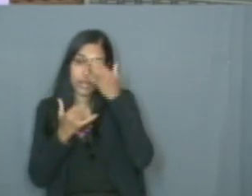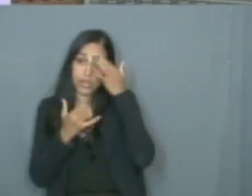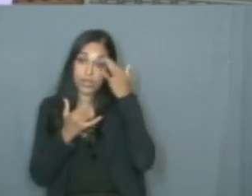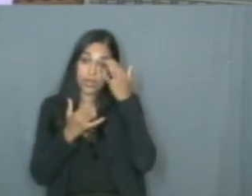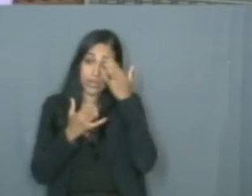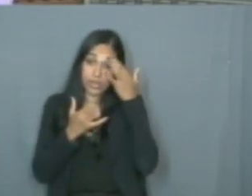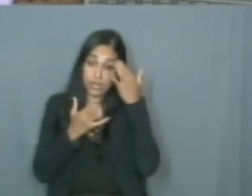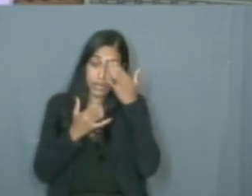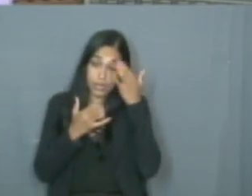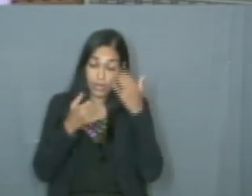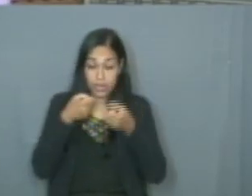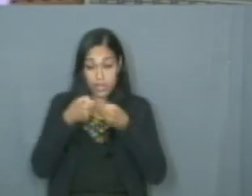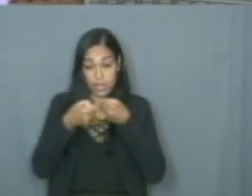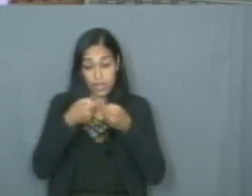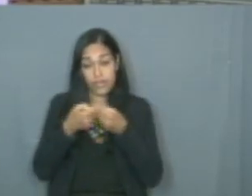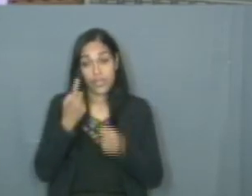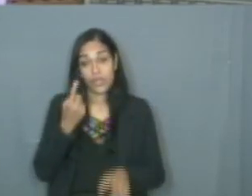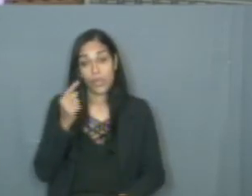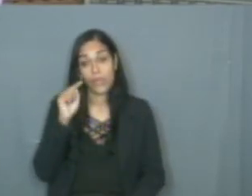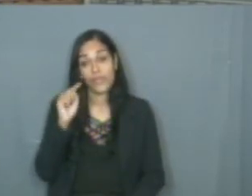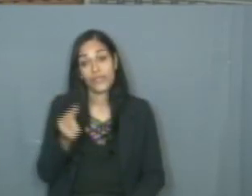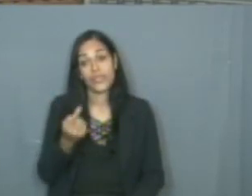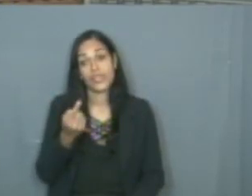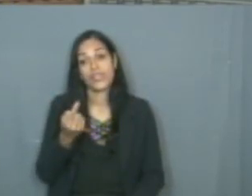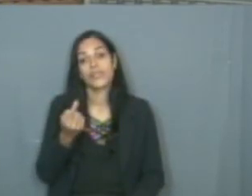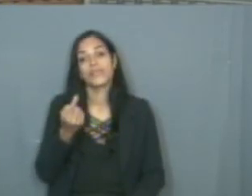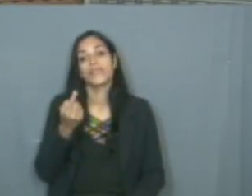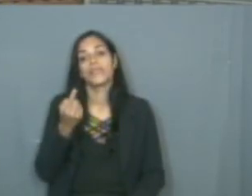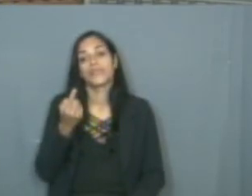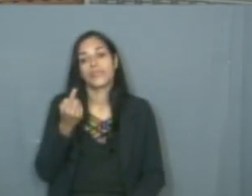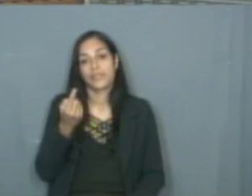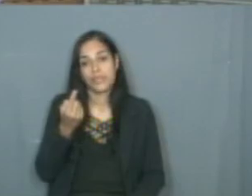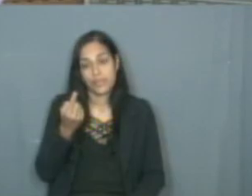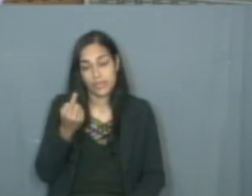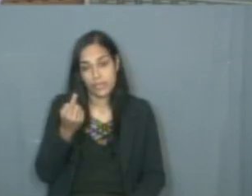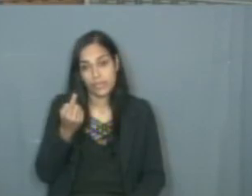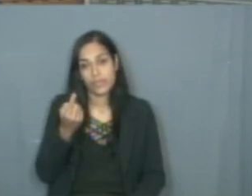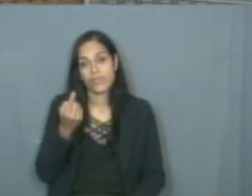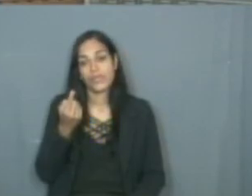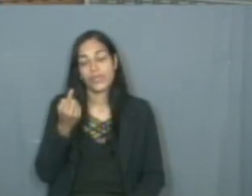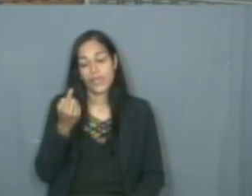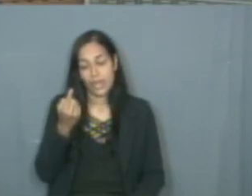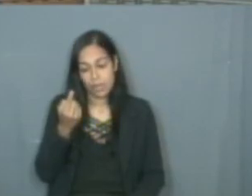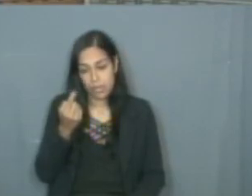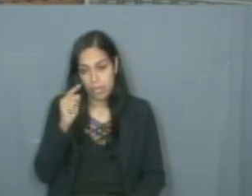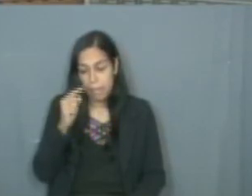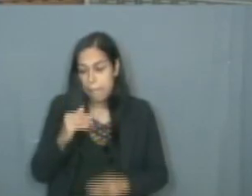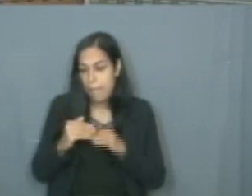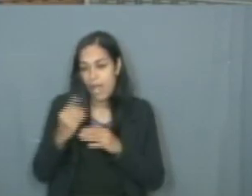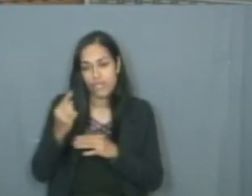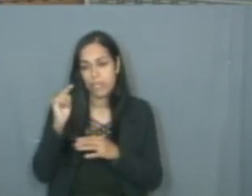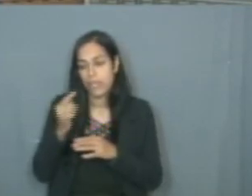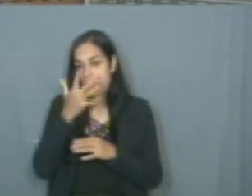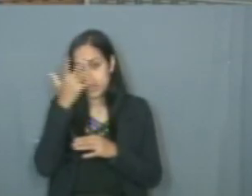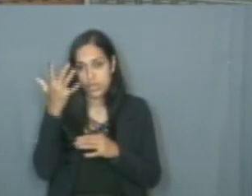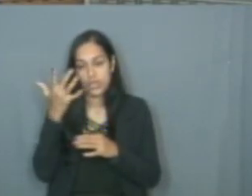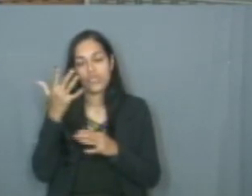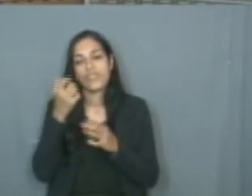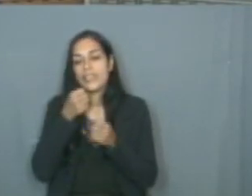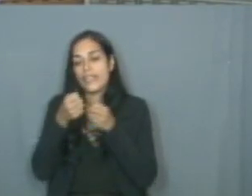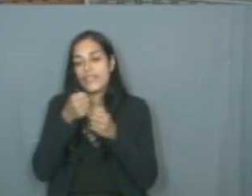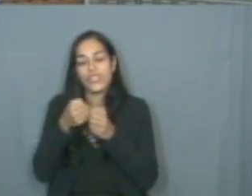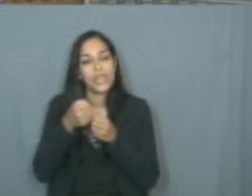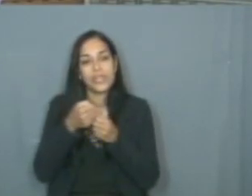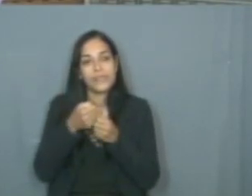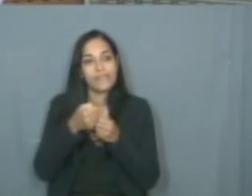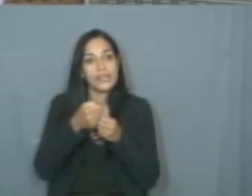de 1,3 mil beneficiários que tinham descontos em folha e, pasmem os senhores, 97,6% não